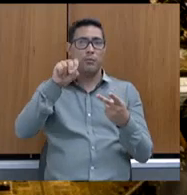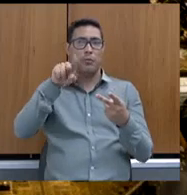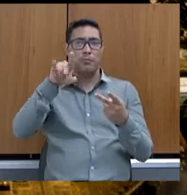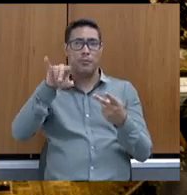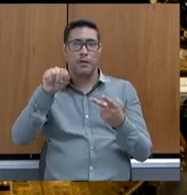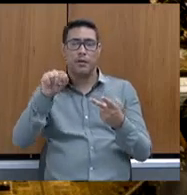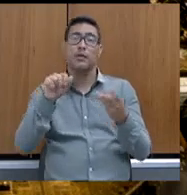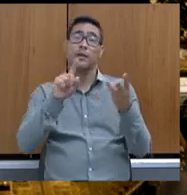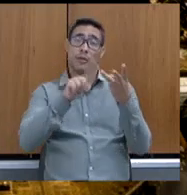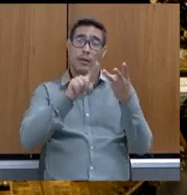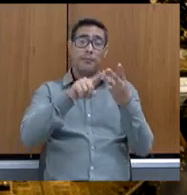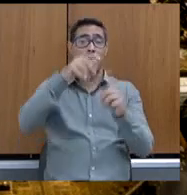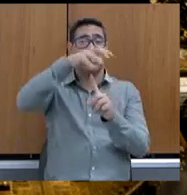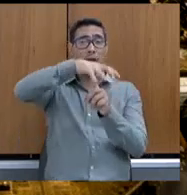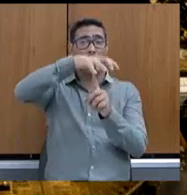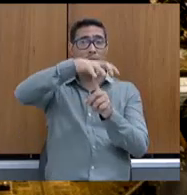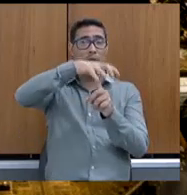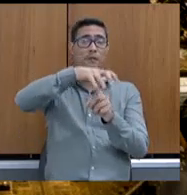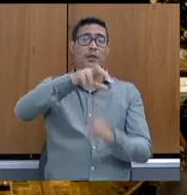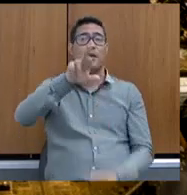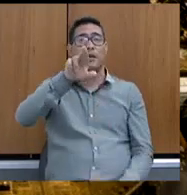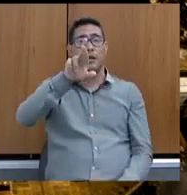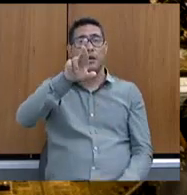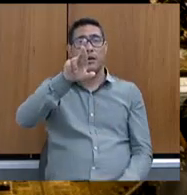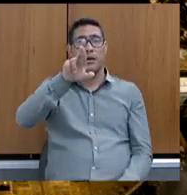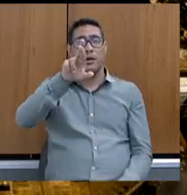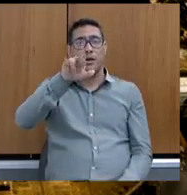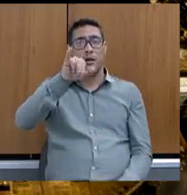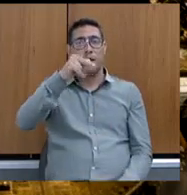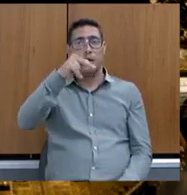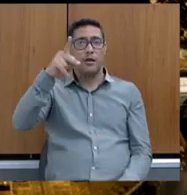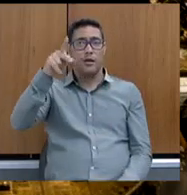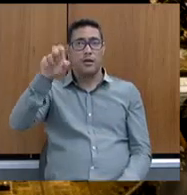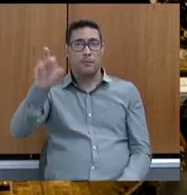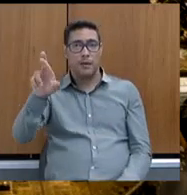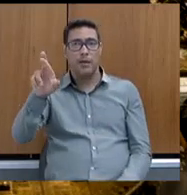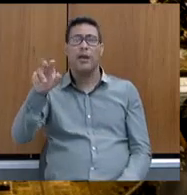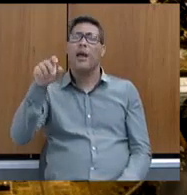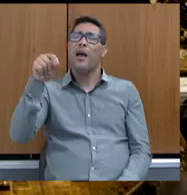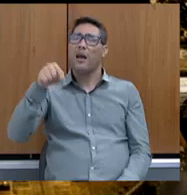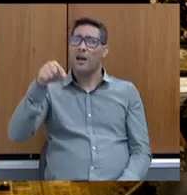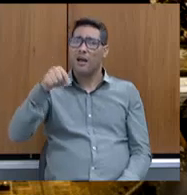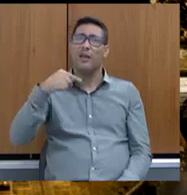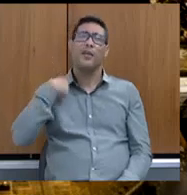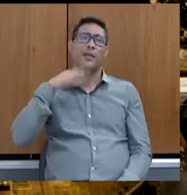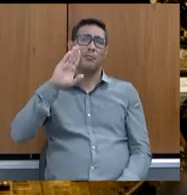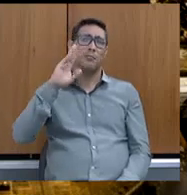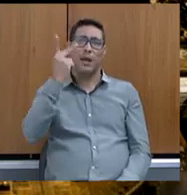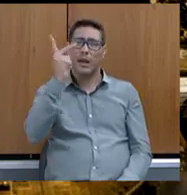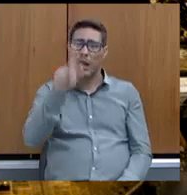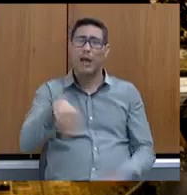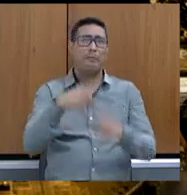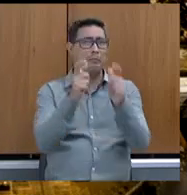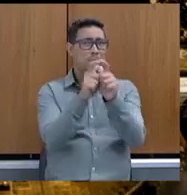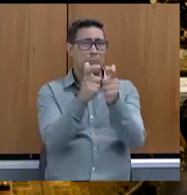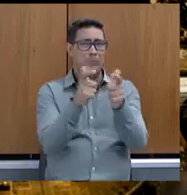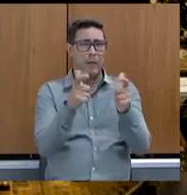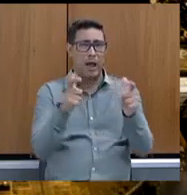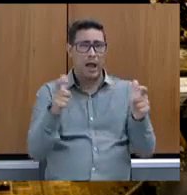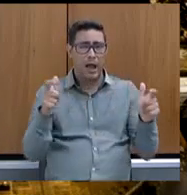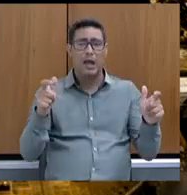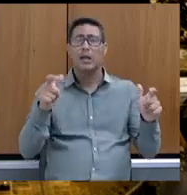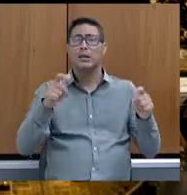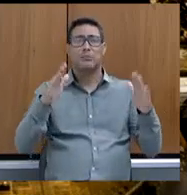fator imenso de atração de turistas Ou seja a cidade de Belo Horizonte se revivendo pela sua maior